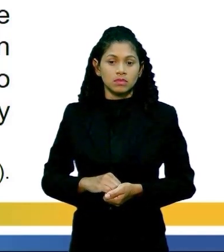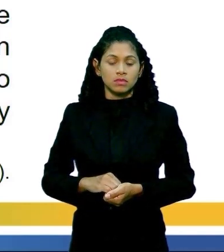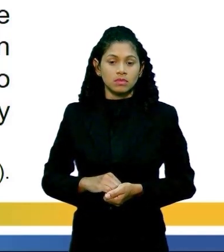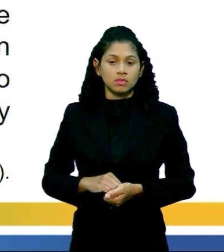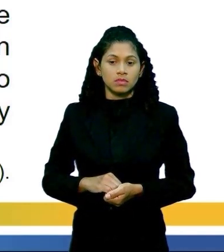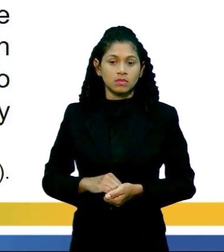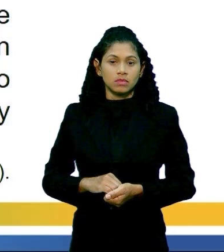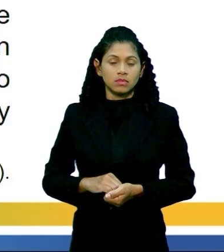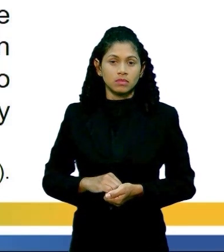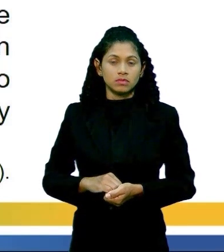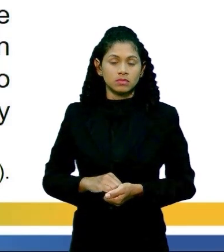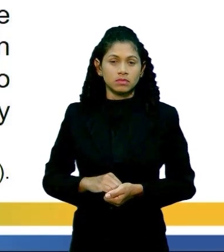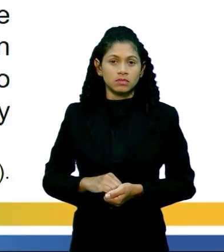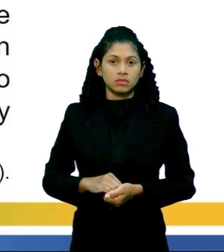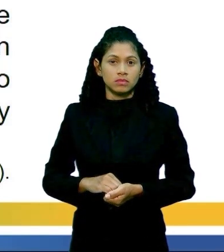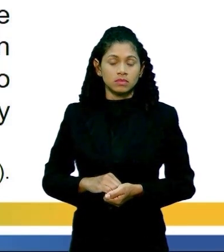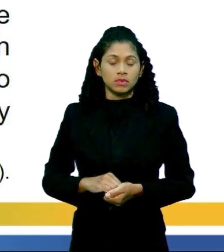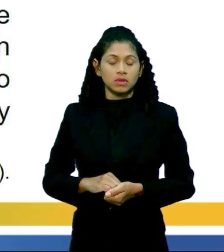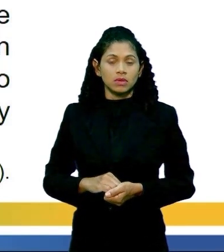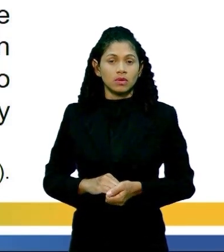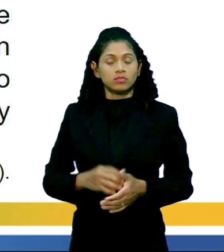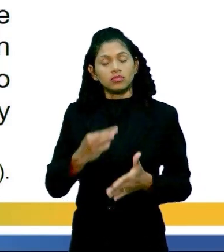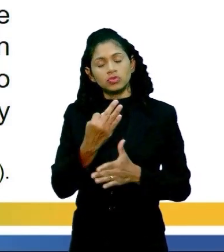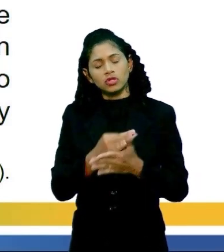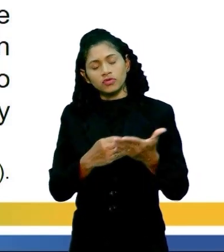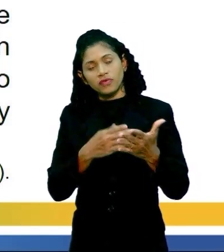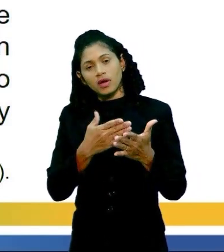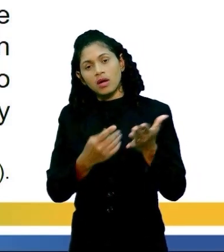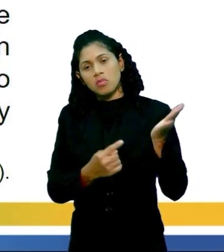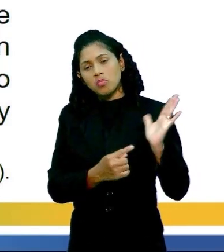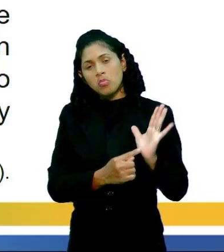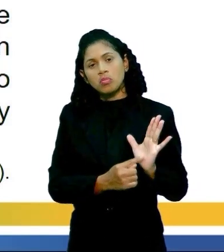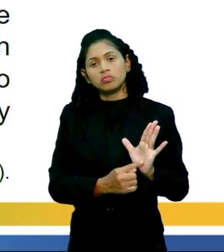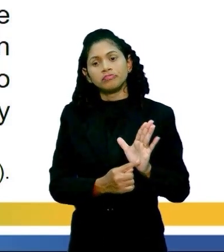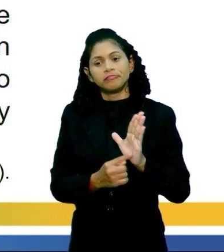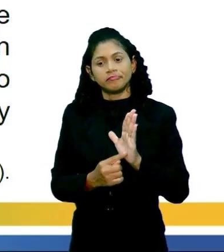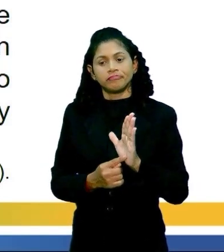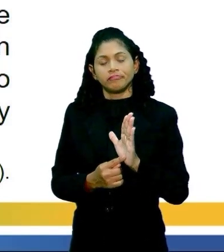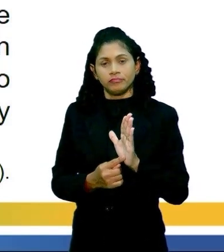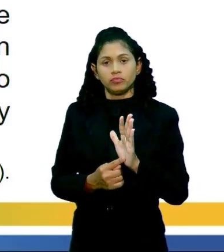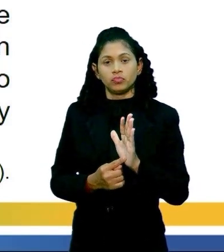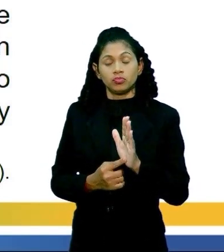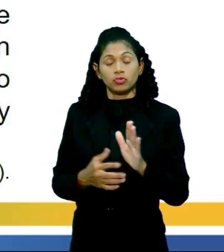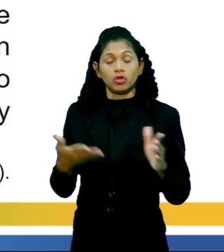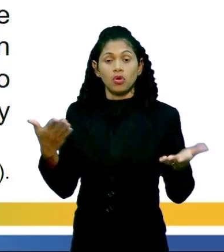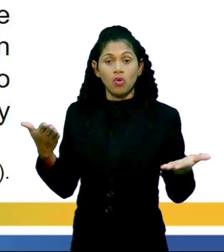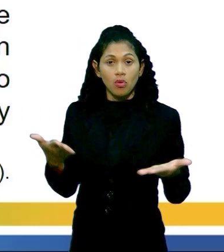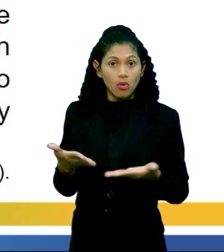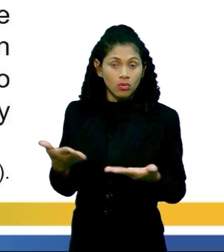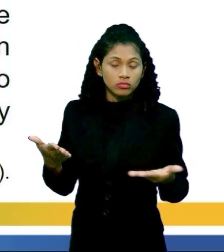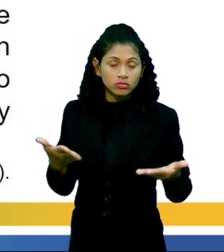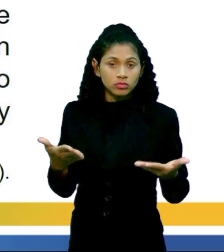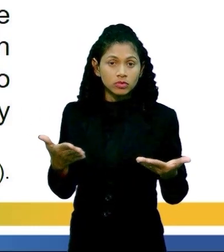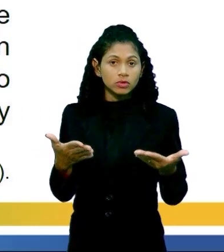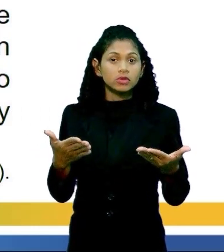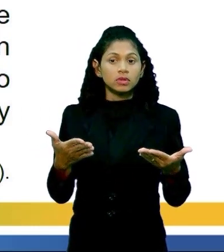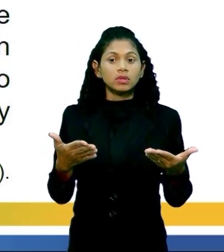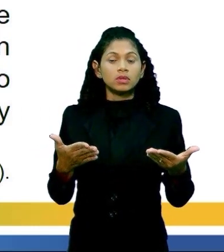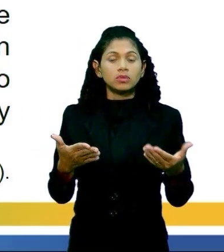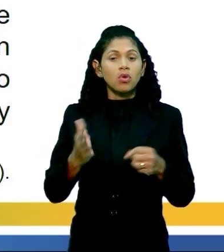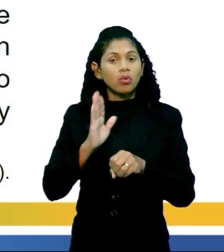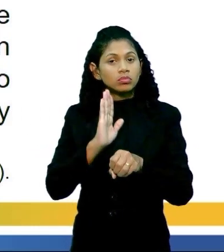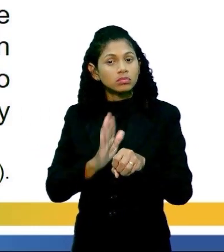ele vai discorrendo ali, né, e lá no final diz: hoje está entre os vegetais mais consumidos e devem